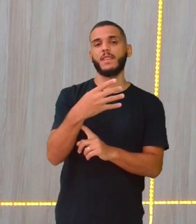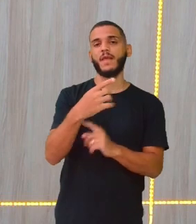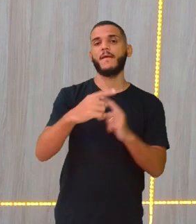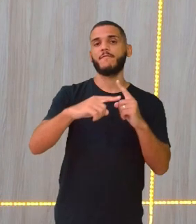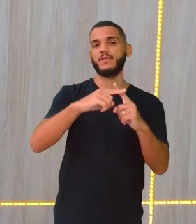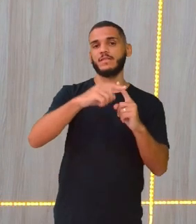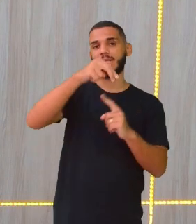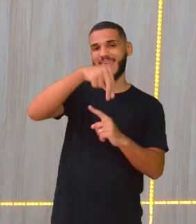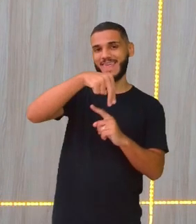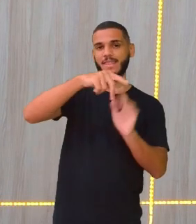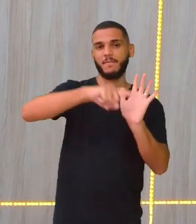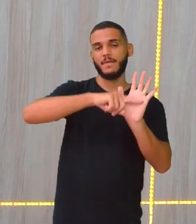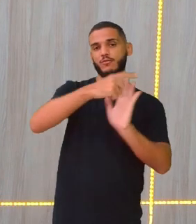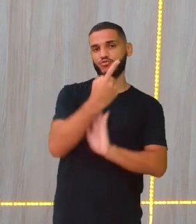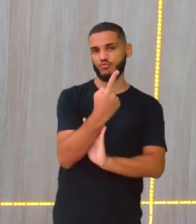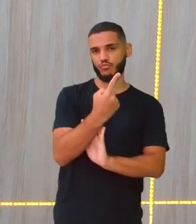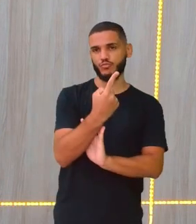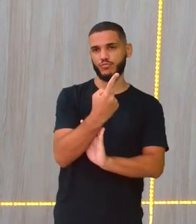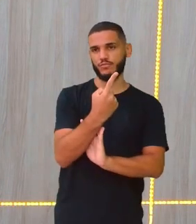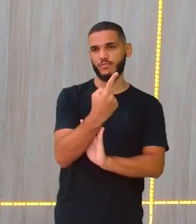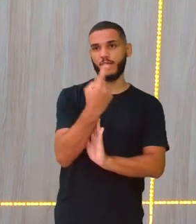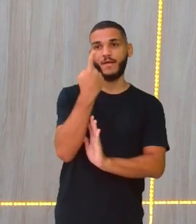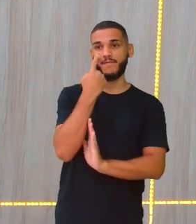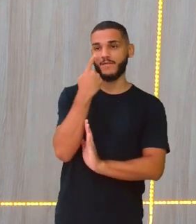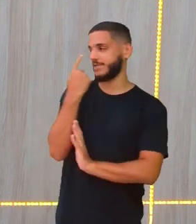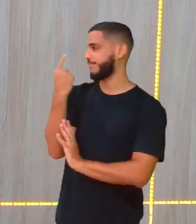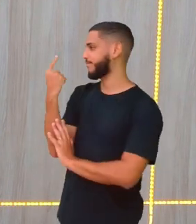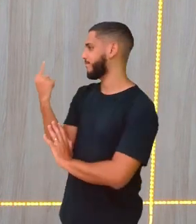4, que multiplica 29 menos 1.